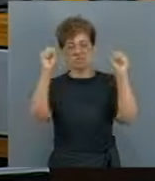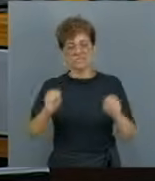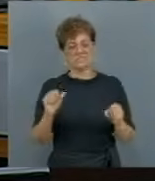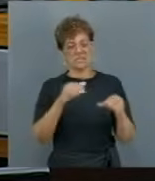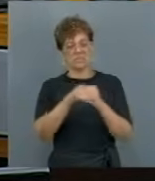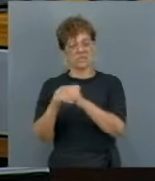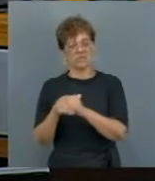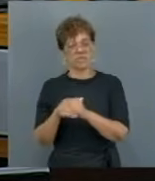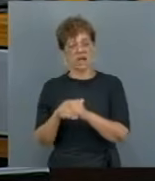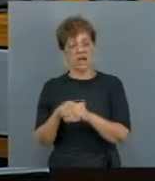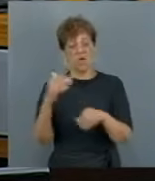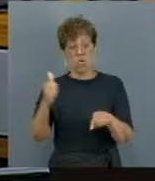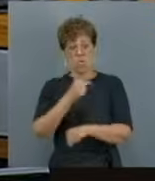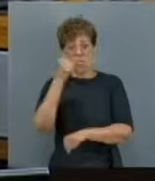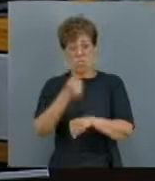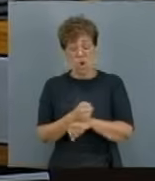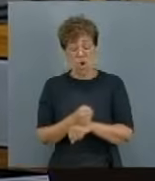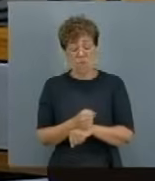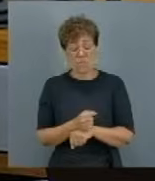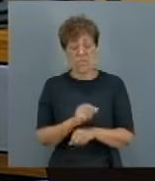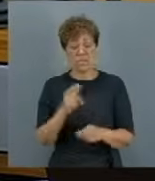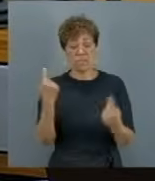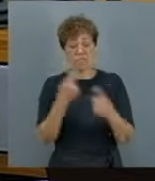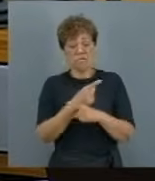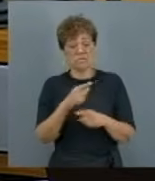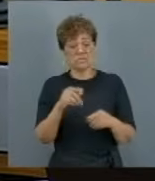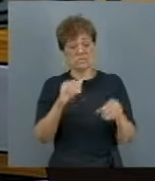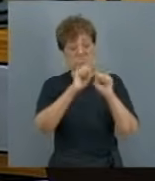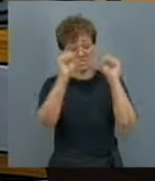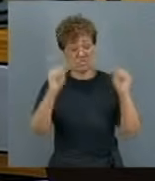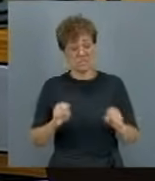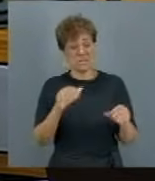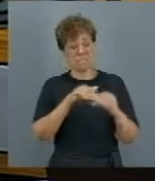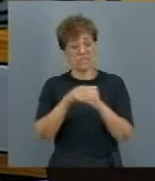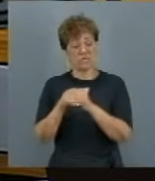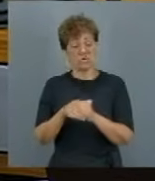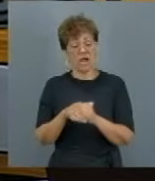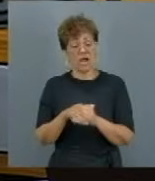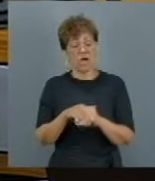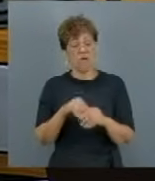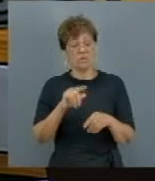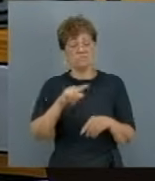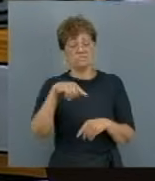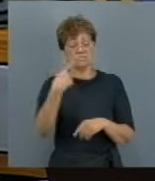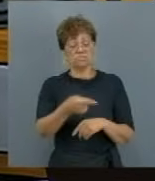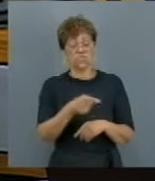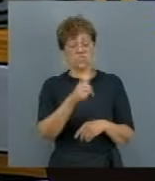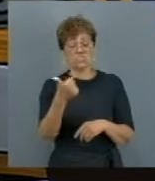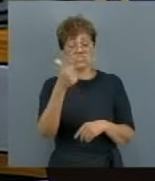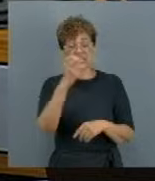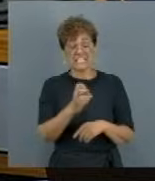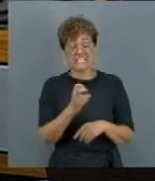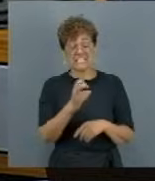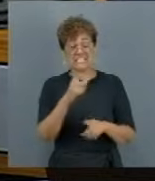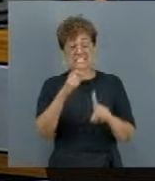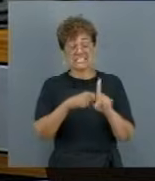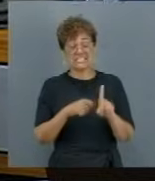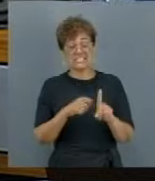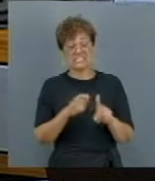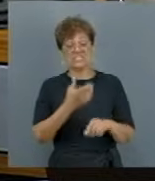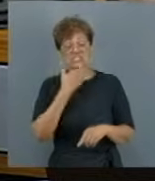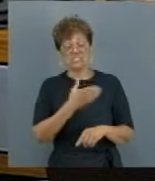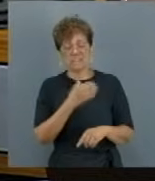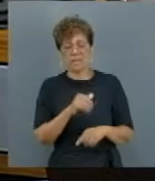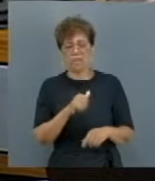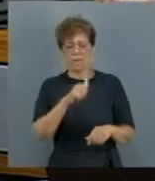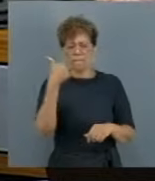golpe é uma contestação ao sistema eleitoral. E ele seria concretizado no dia 15 de dezembro. Duas falhas.